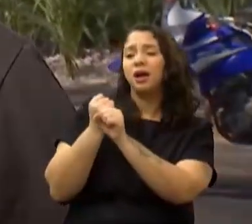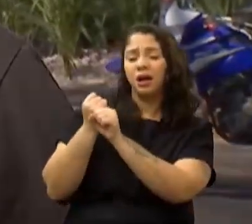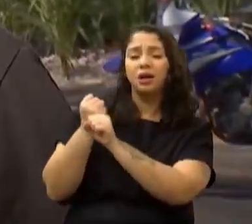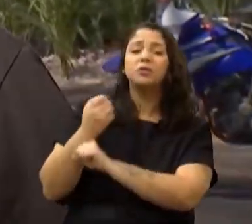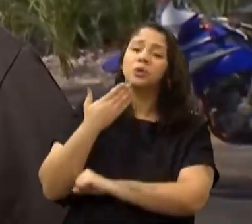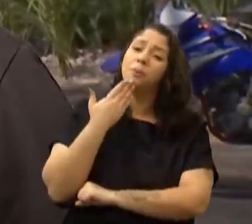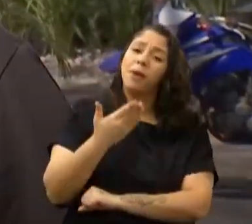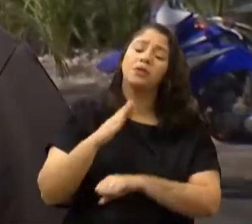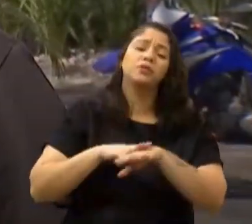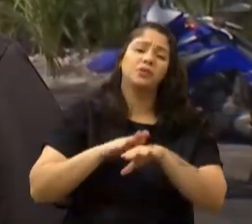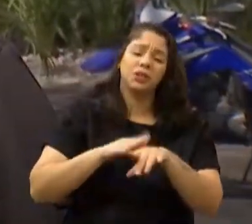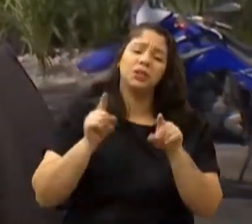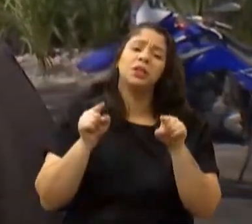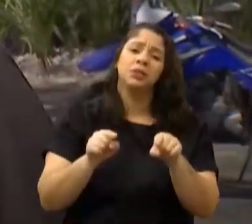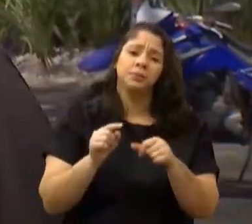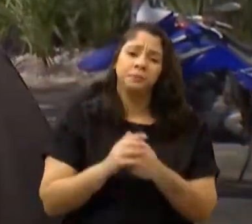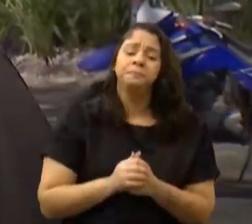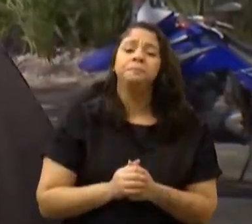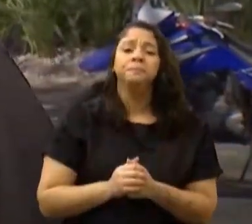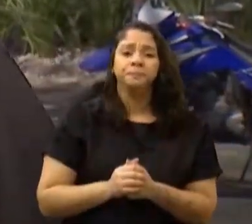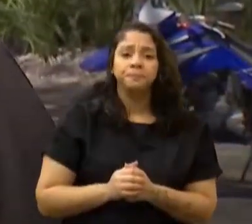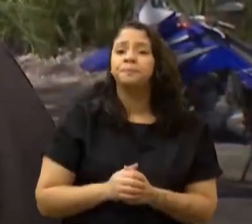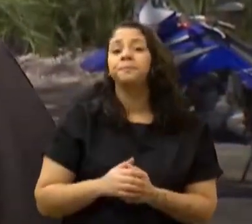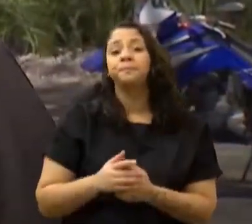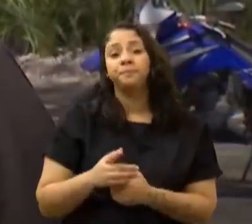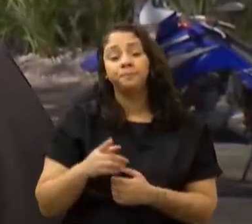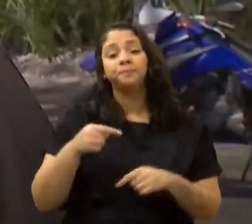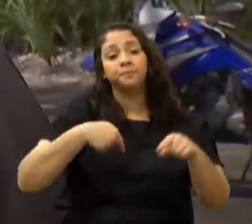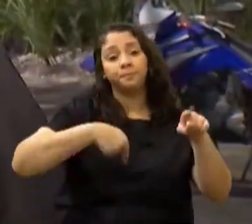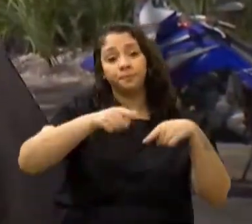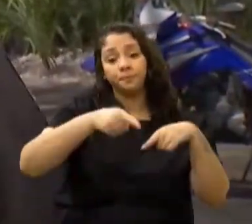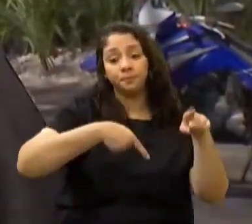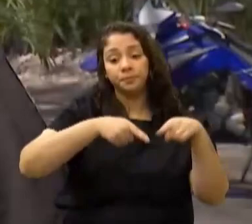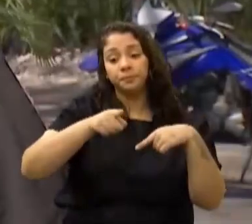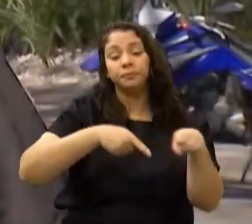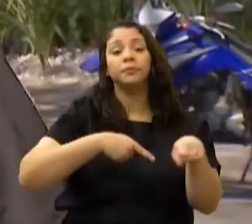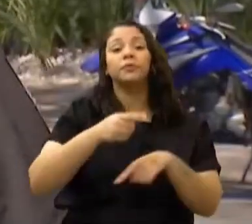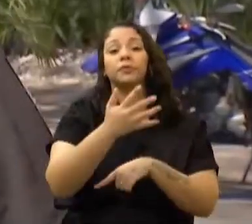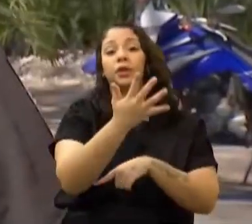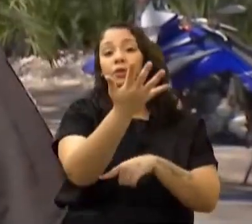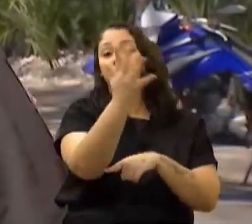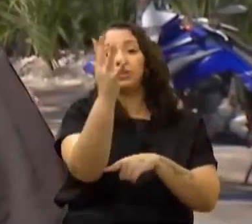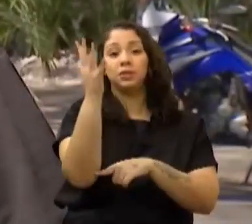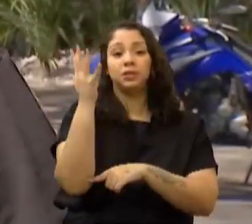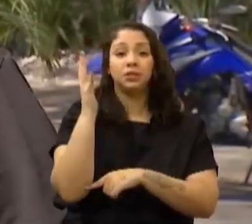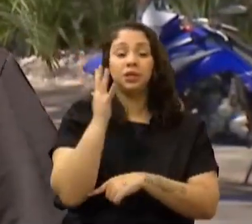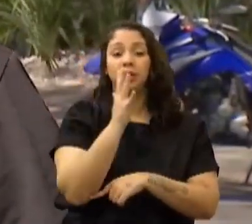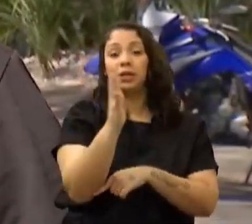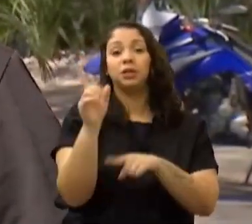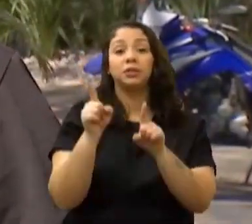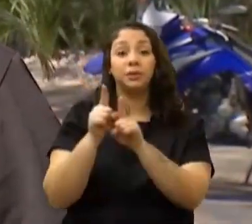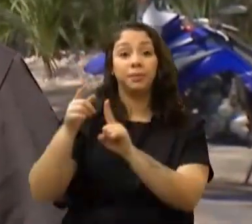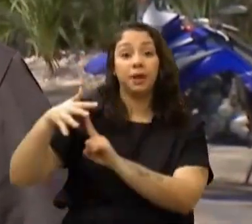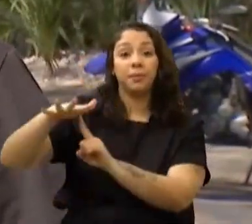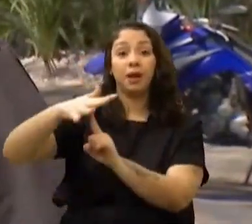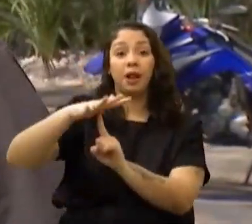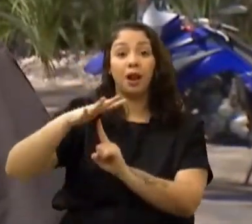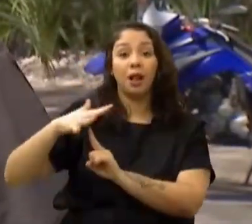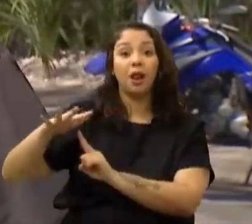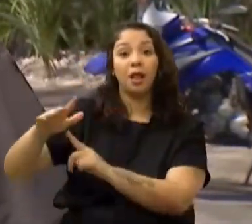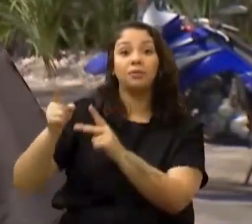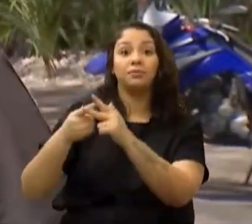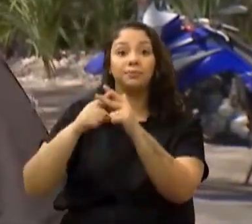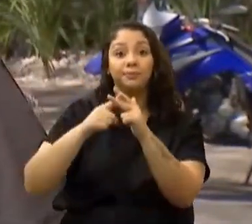muitos anos a gente pede para que seja feito isso temos problemas aqui na avenida das árvores foi resolvido a